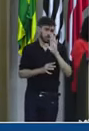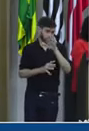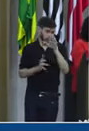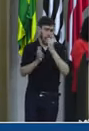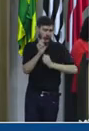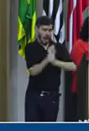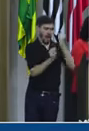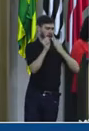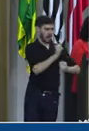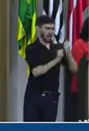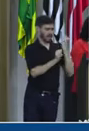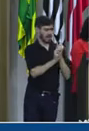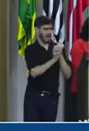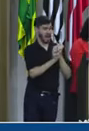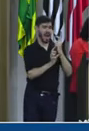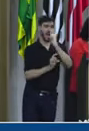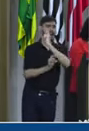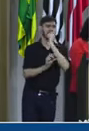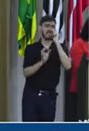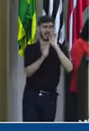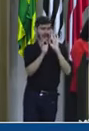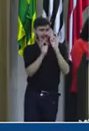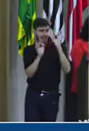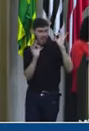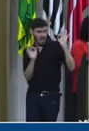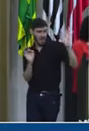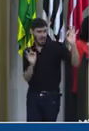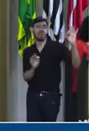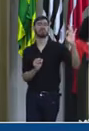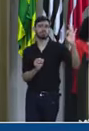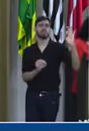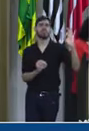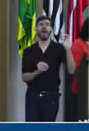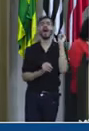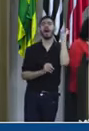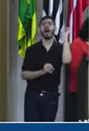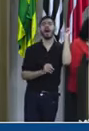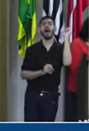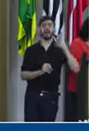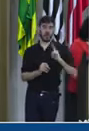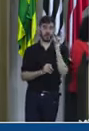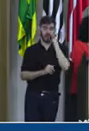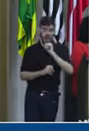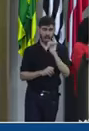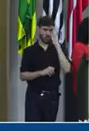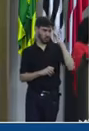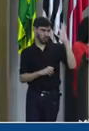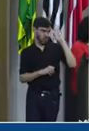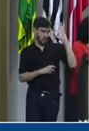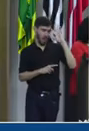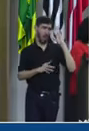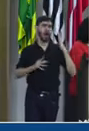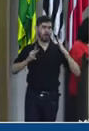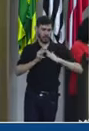atrás, lá no interior do Amapá, tinha uma sonhadora e uma